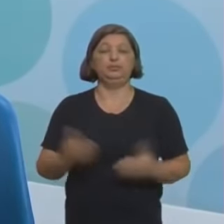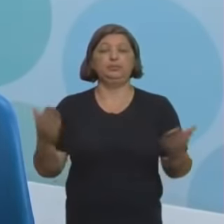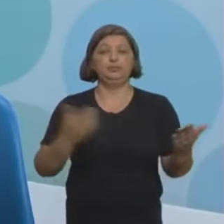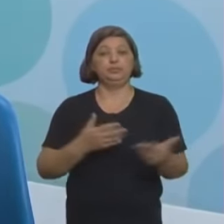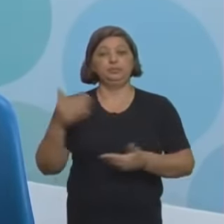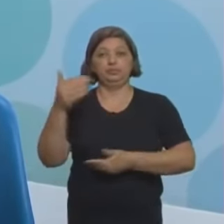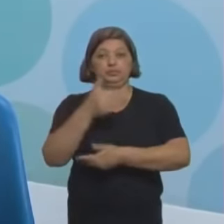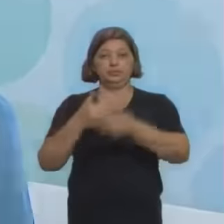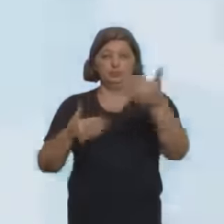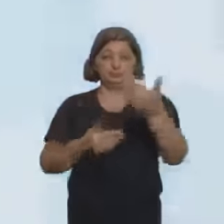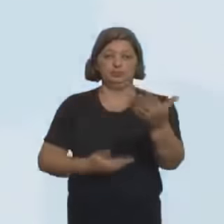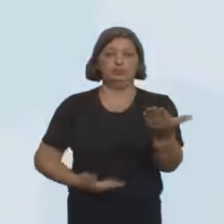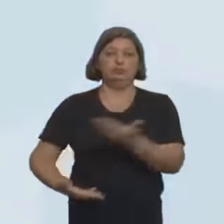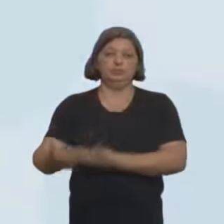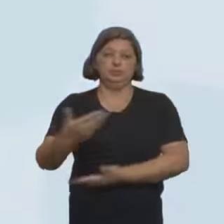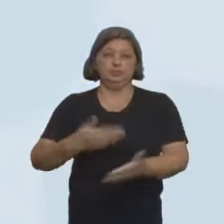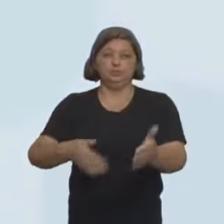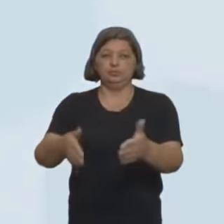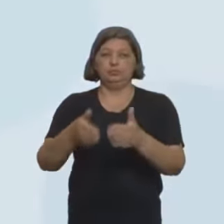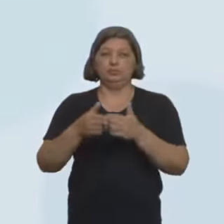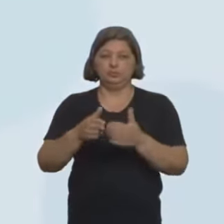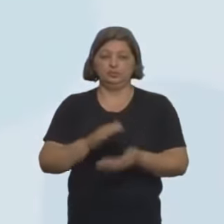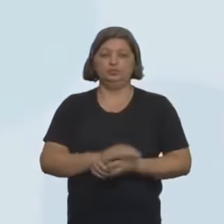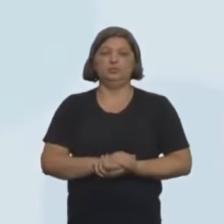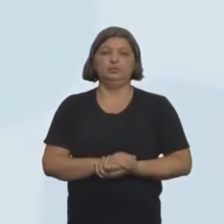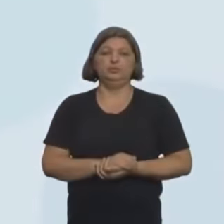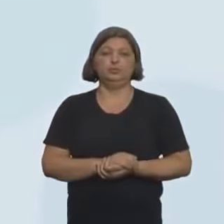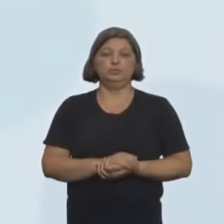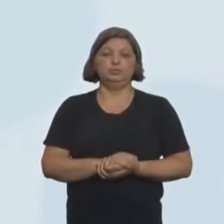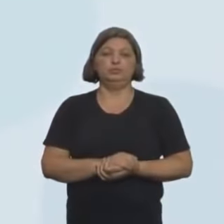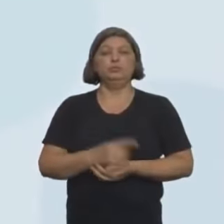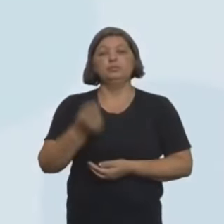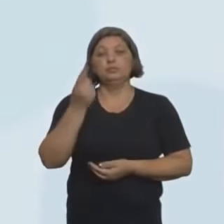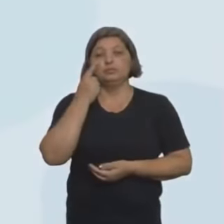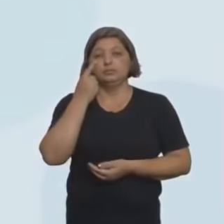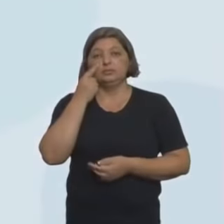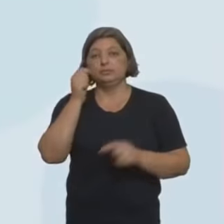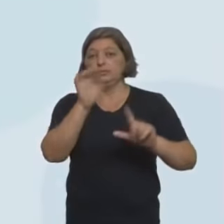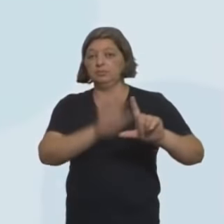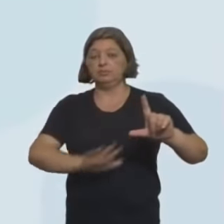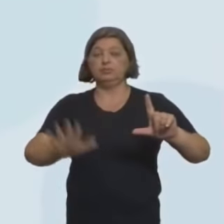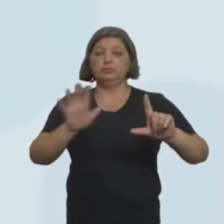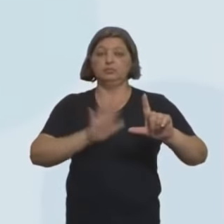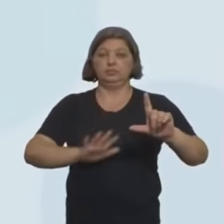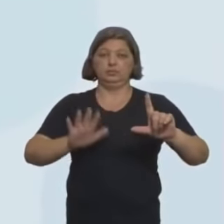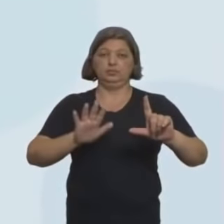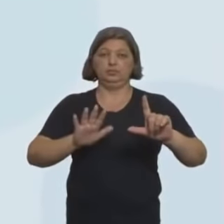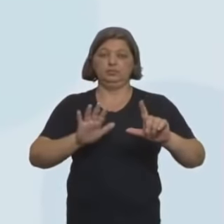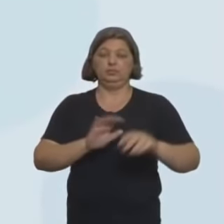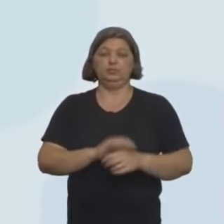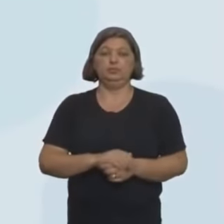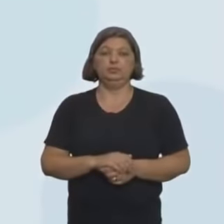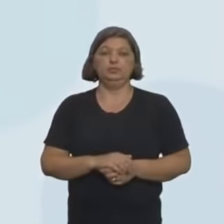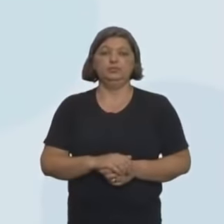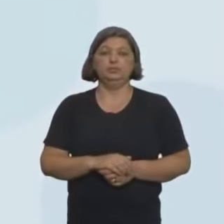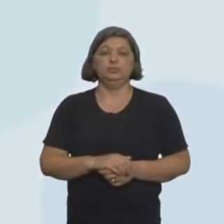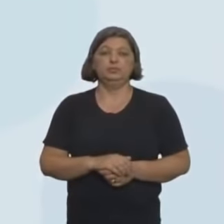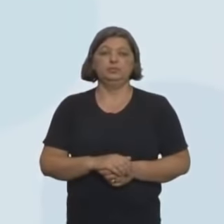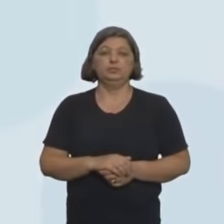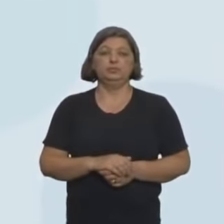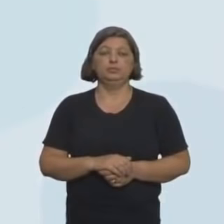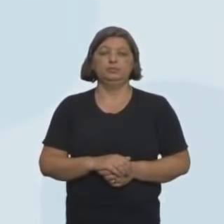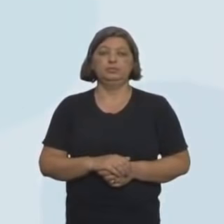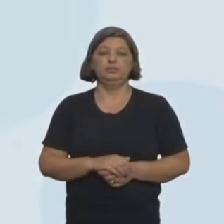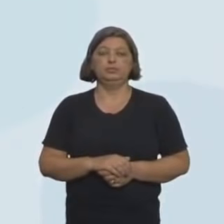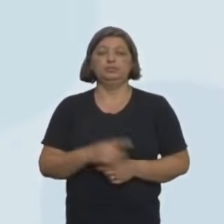slide da interação, por gentileza. Isso. Observando essa imagem, tá? Que está no slide. E